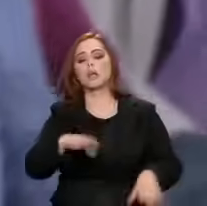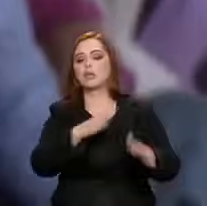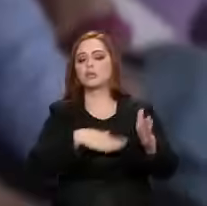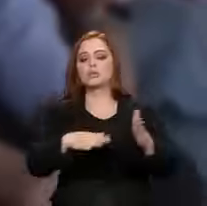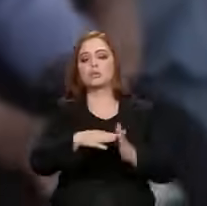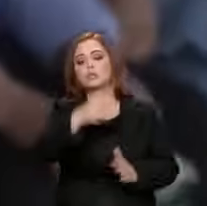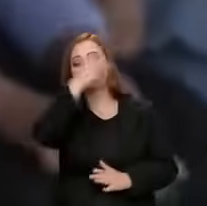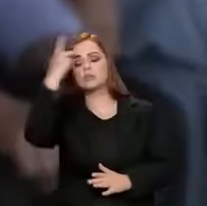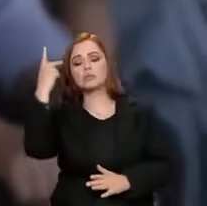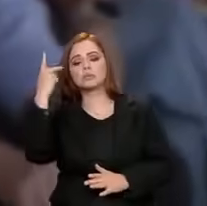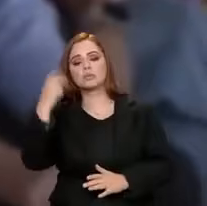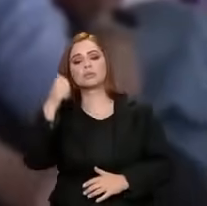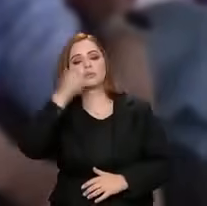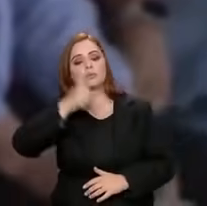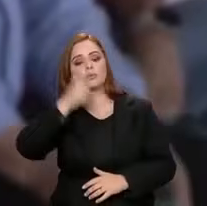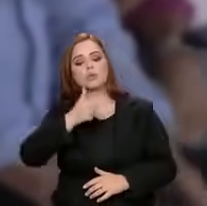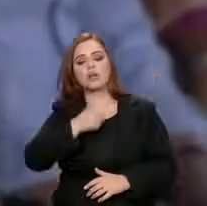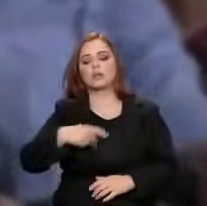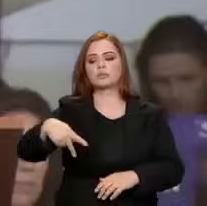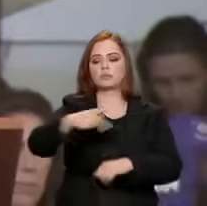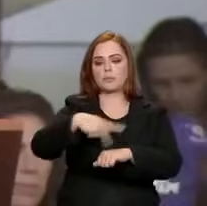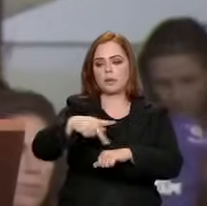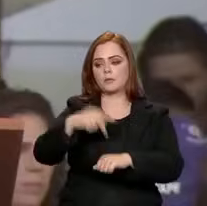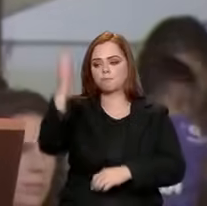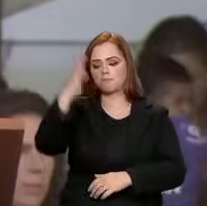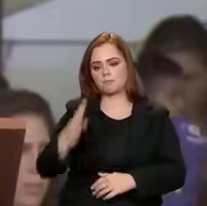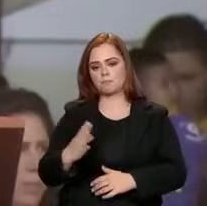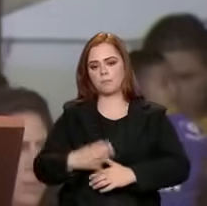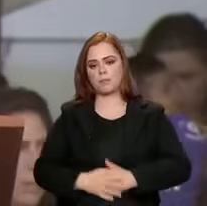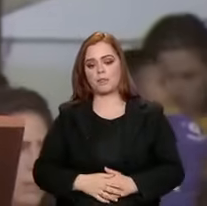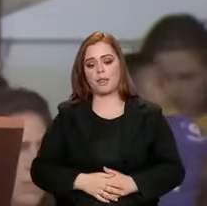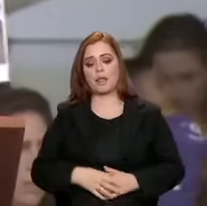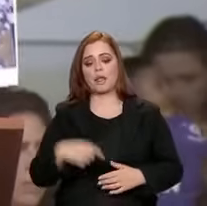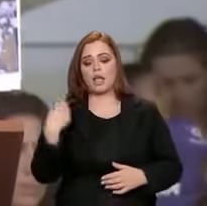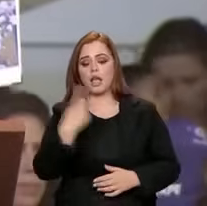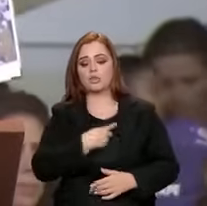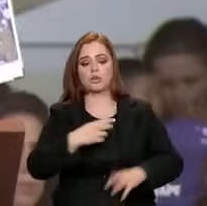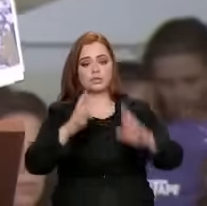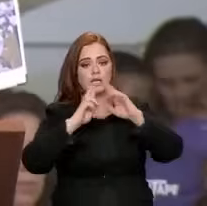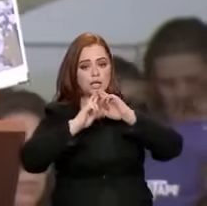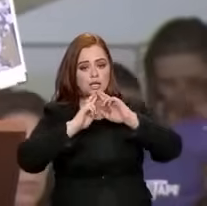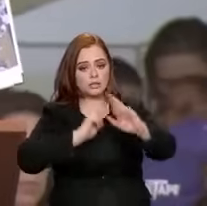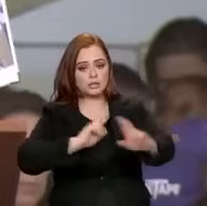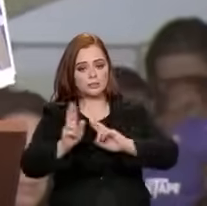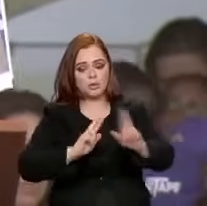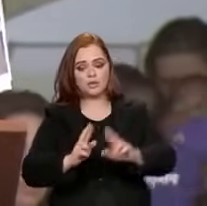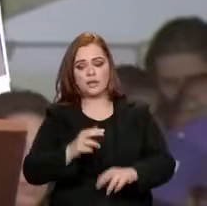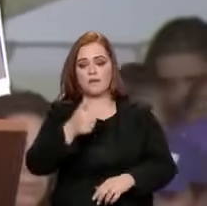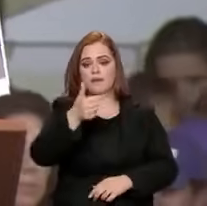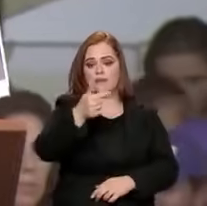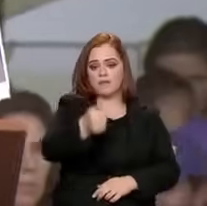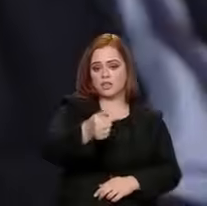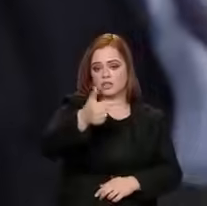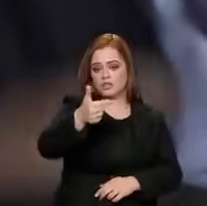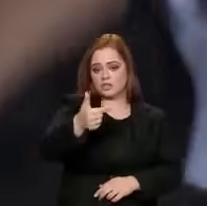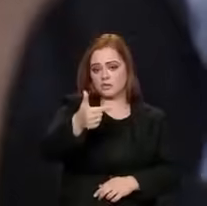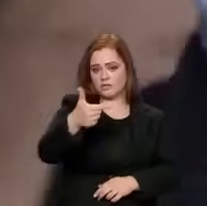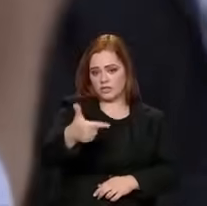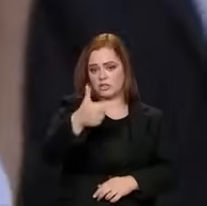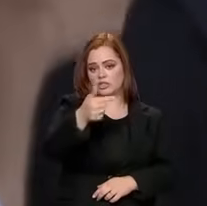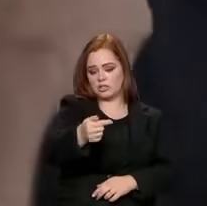do nosso país tá aqui essa resposta feita por 27 Ministérios